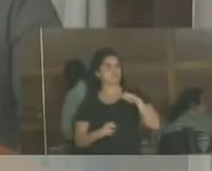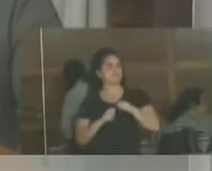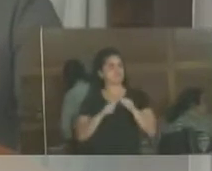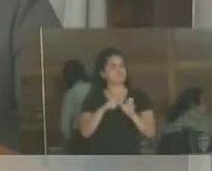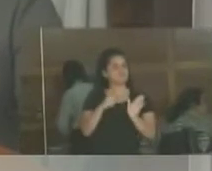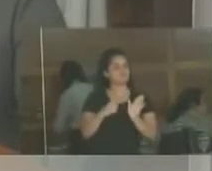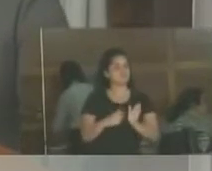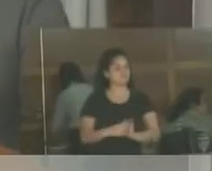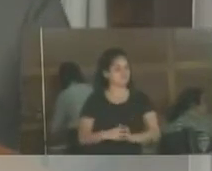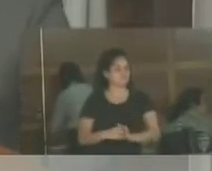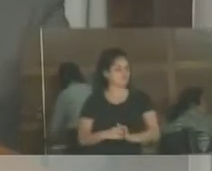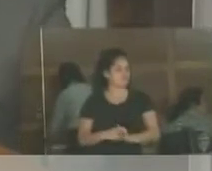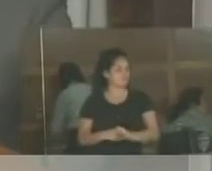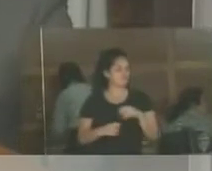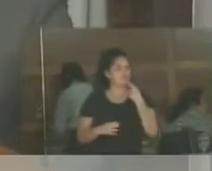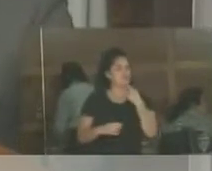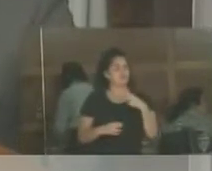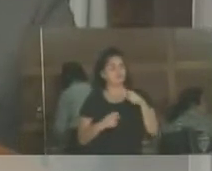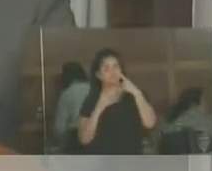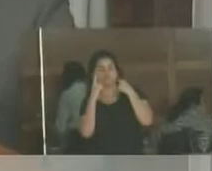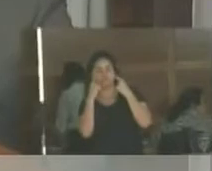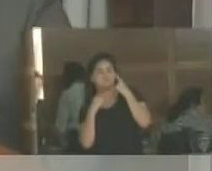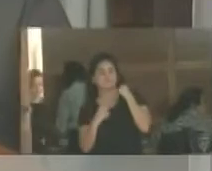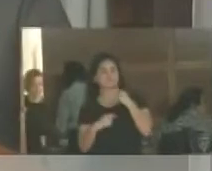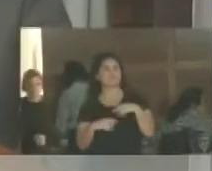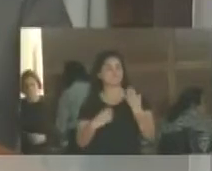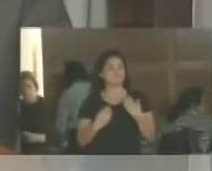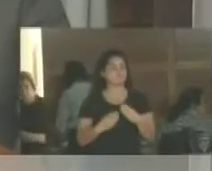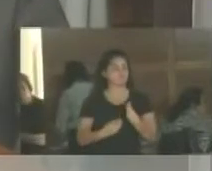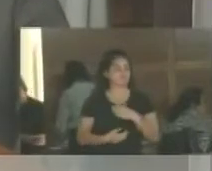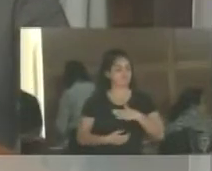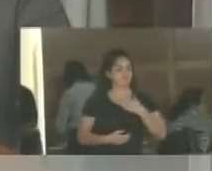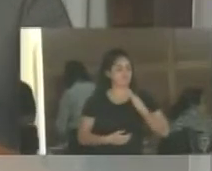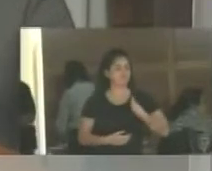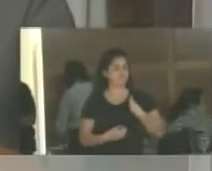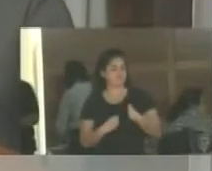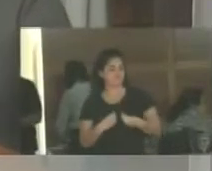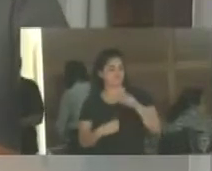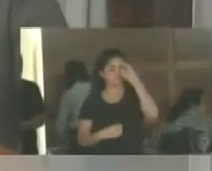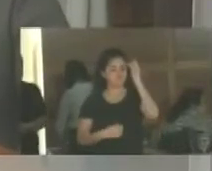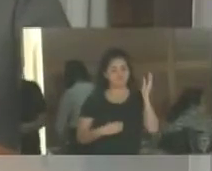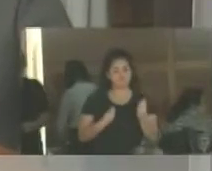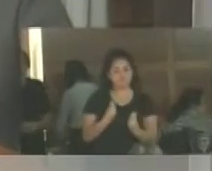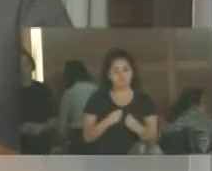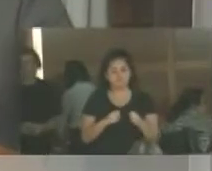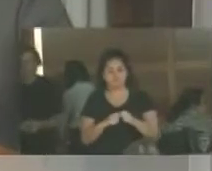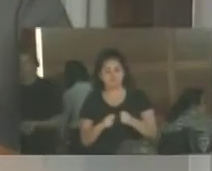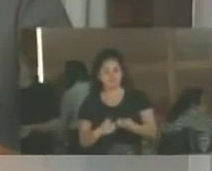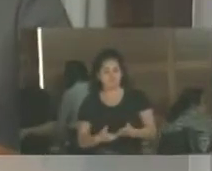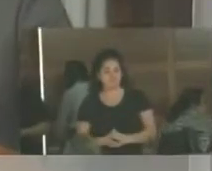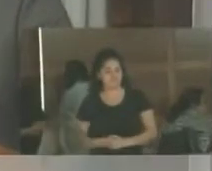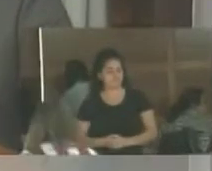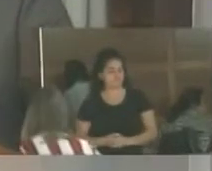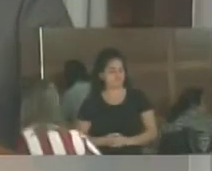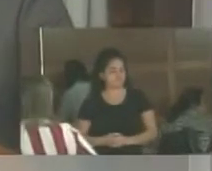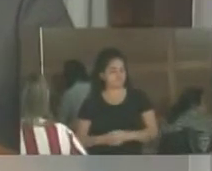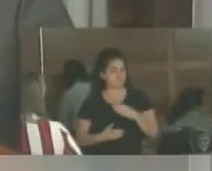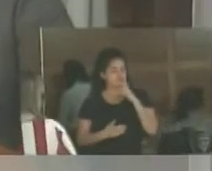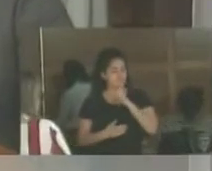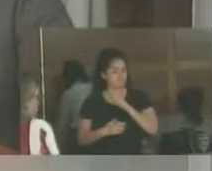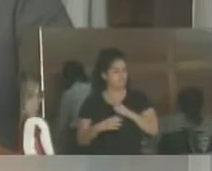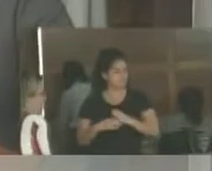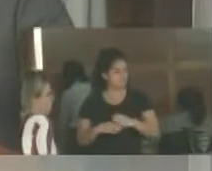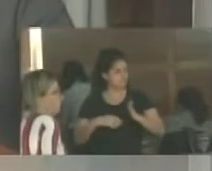atores ali, estou triste, não sei onde, tá, para onde vai minha vida, o que eu vou fazer, e ali estava assistindo um profissional dizendo que a depressão não é